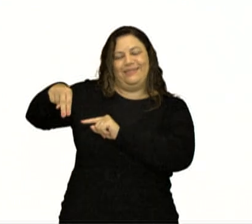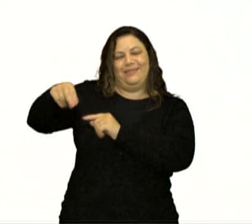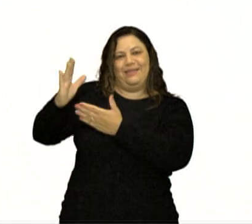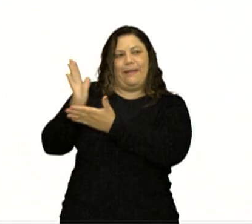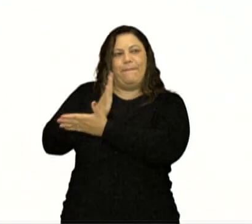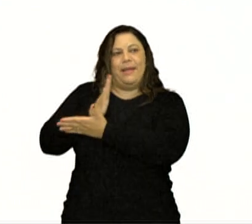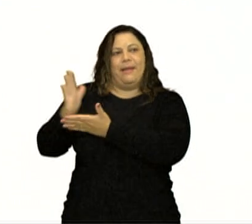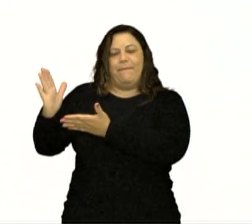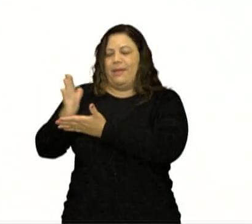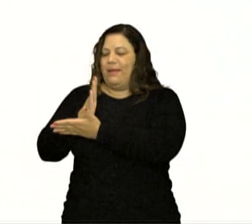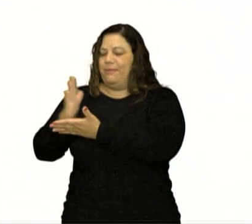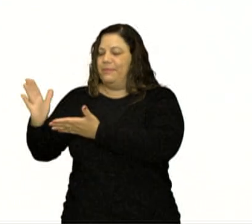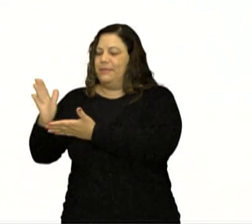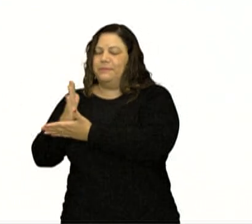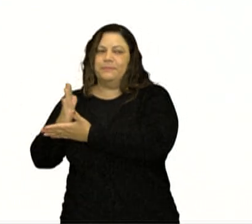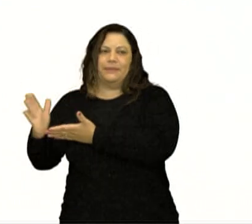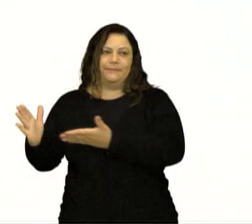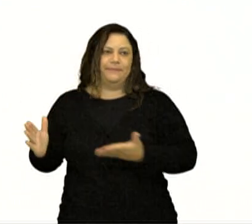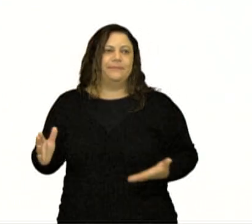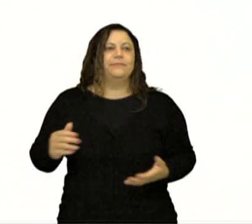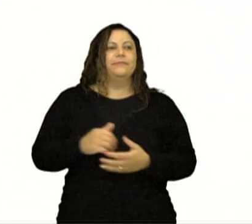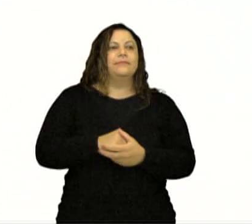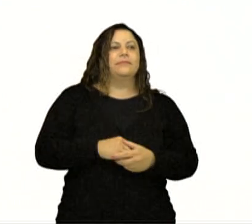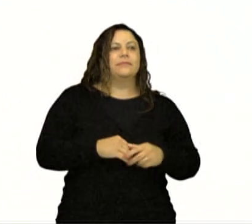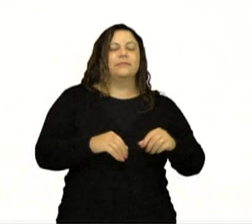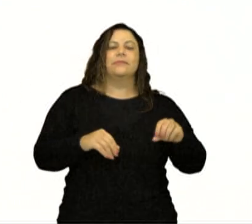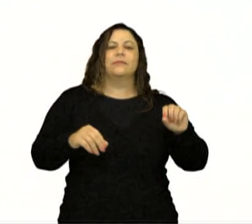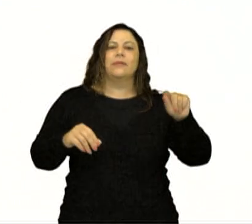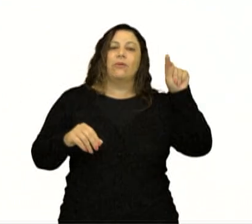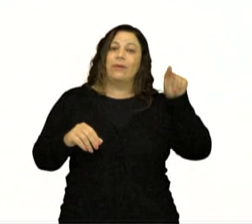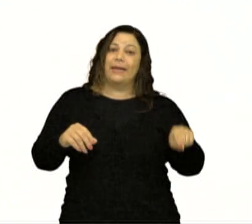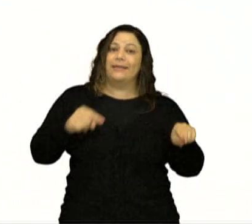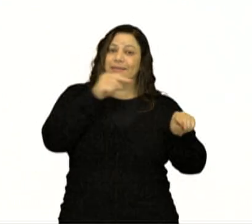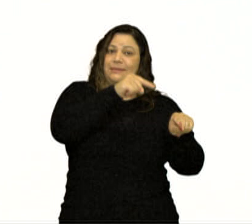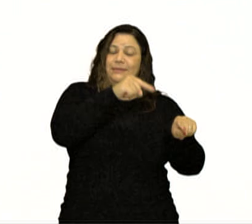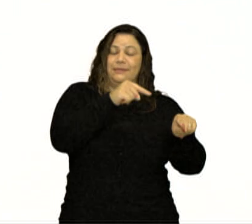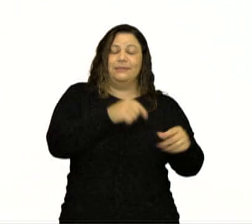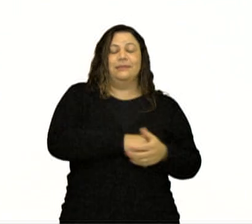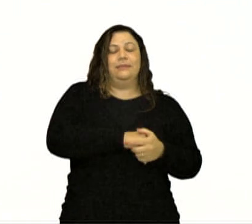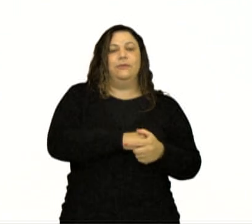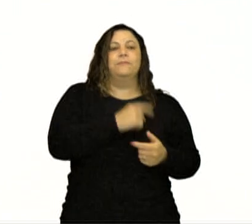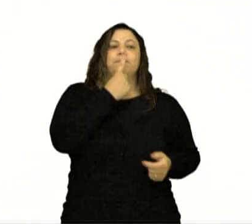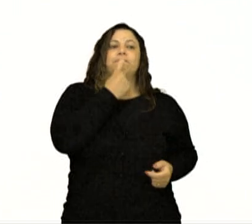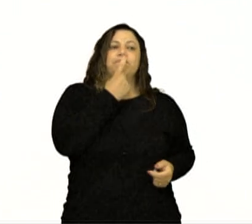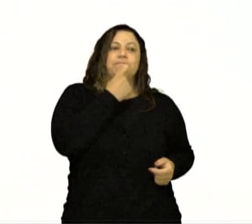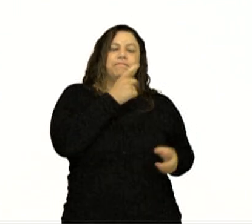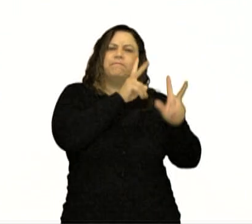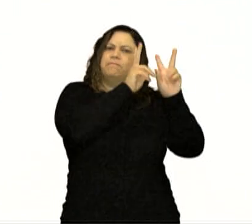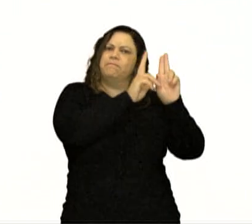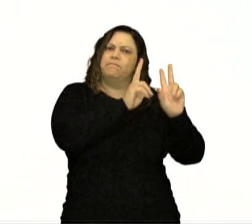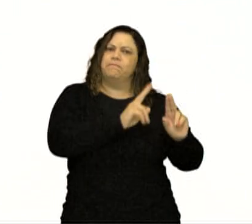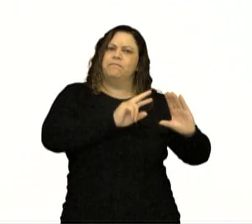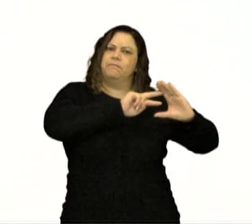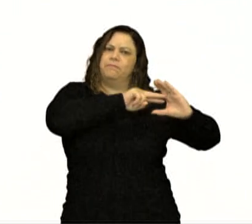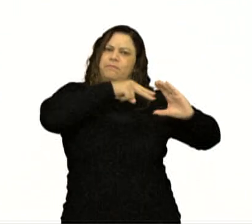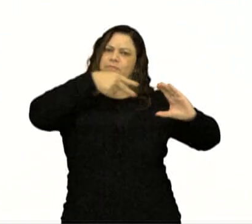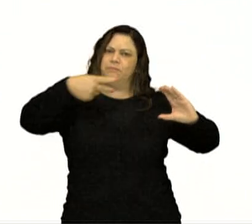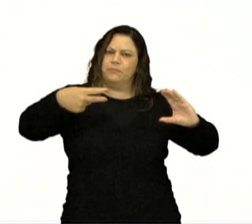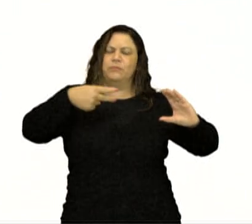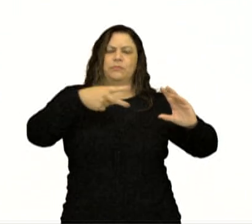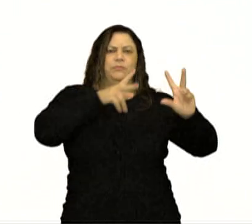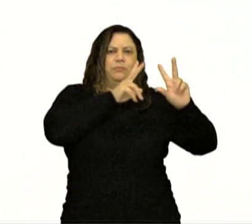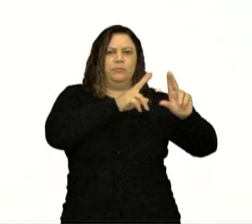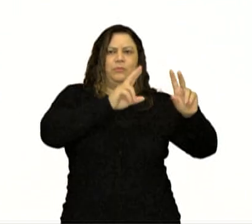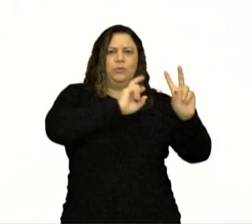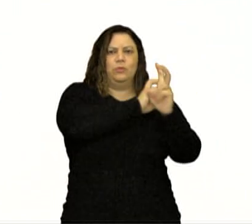bom? Então, no final das contas, na mitose, forma-se duas células com o mesmo número de cromossomos da célula